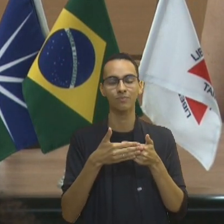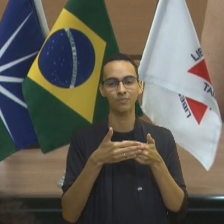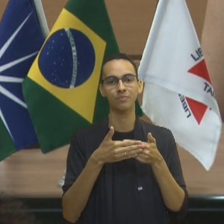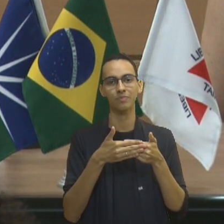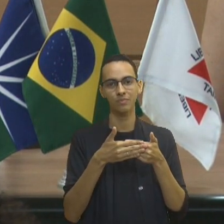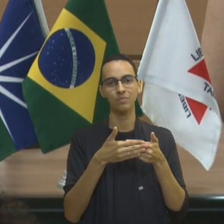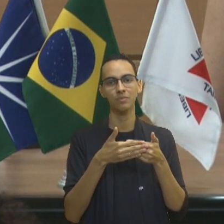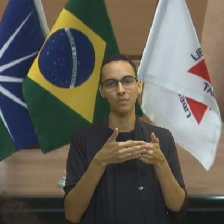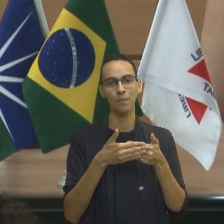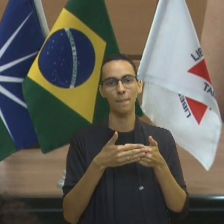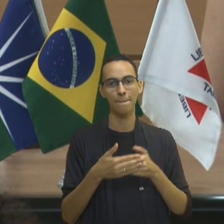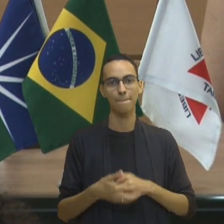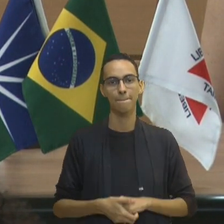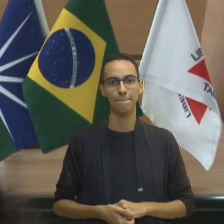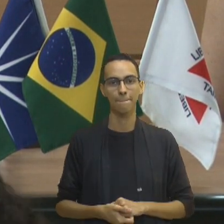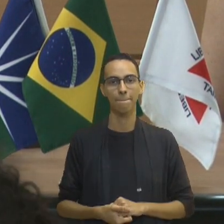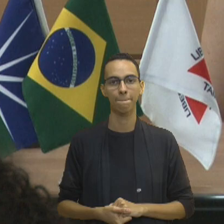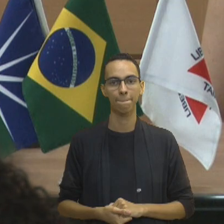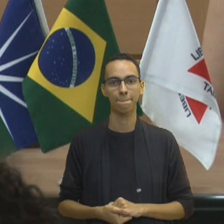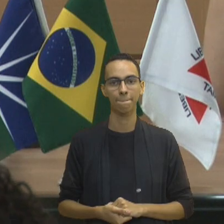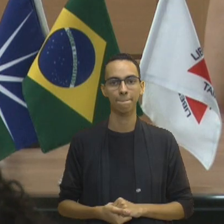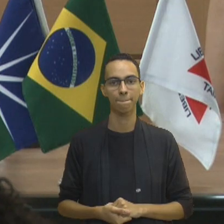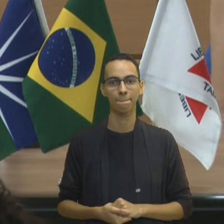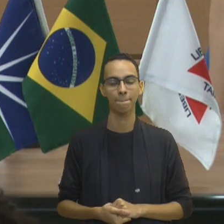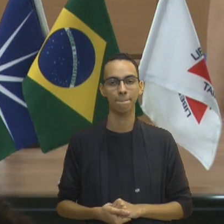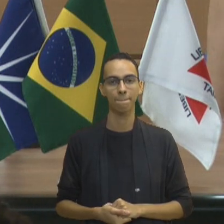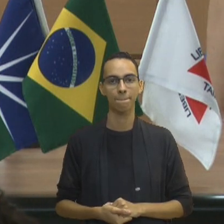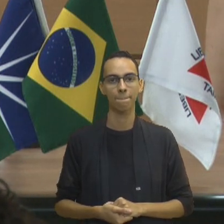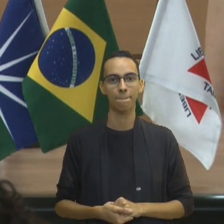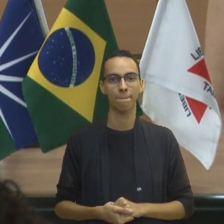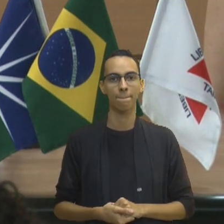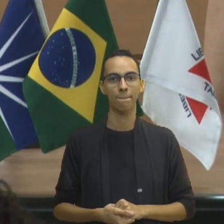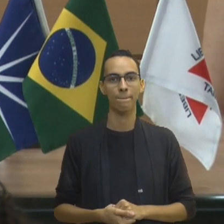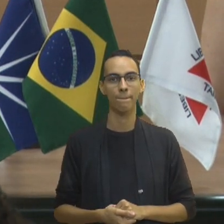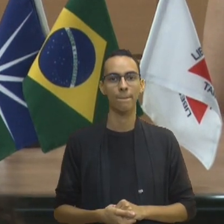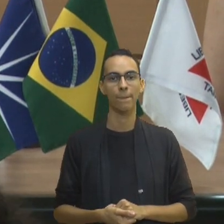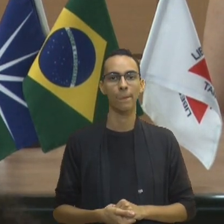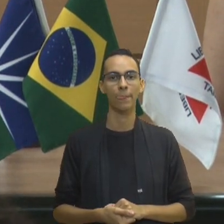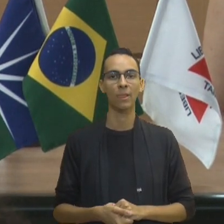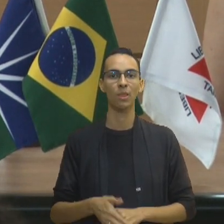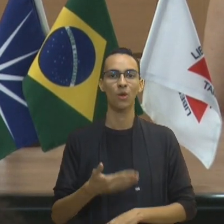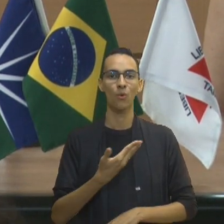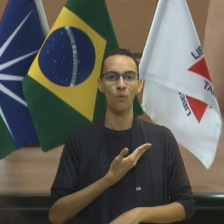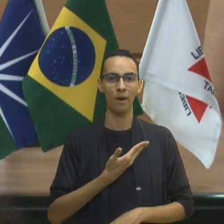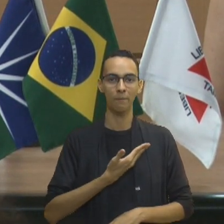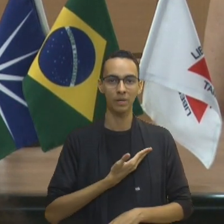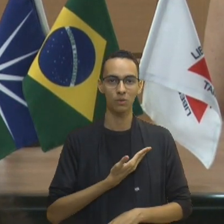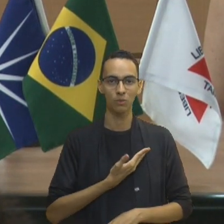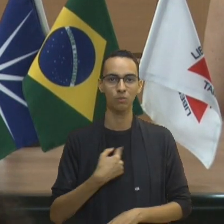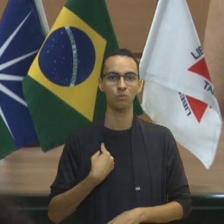Um colega ontem falou, eu fecho o mês que vem. Um colega reitor.